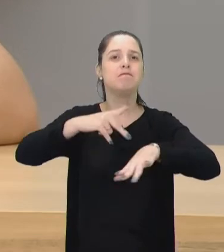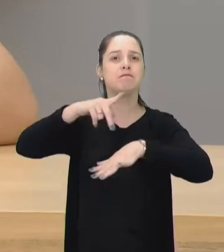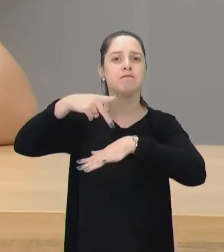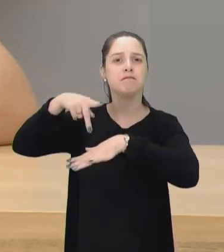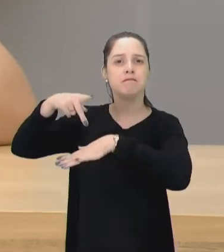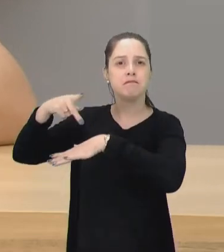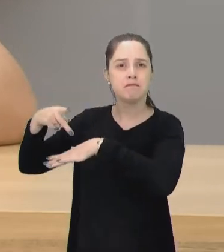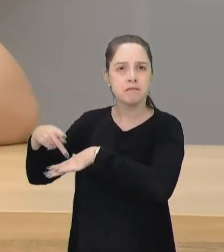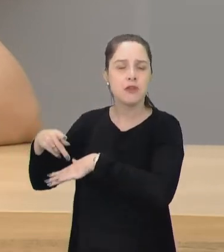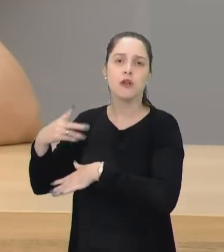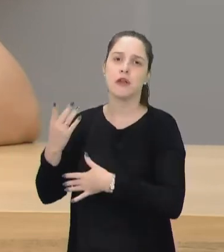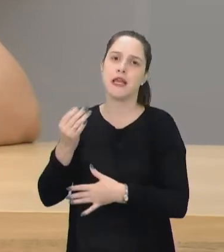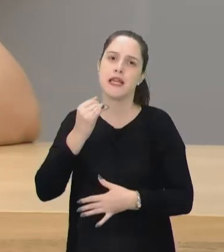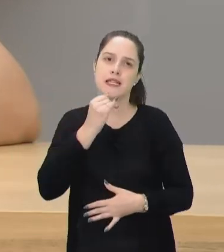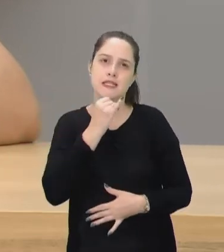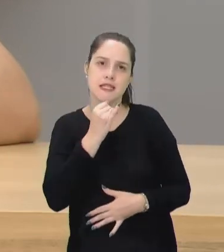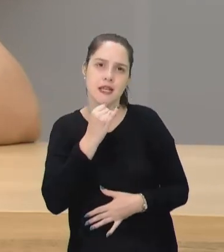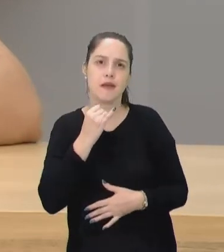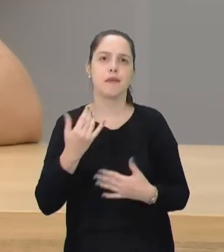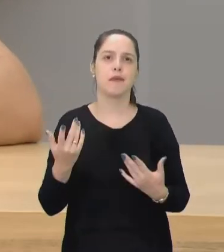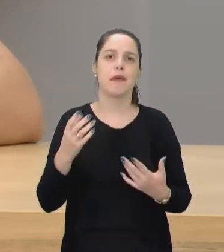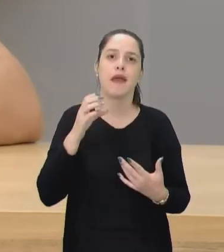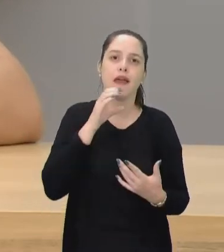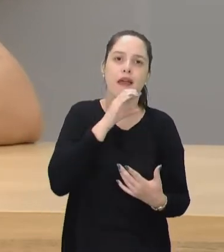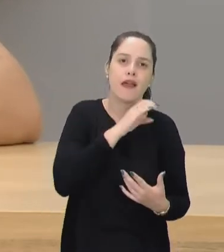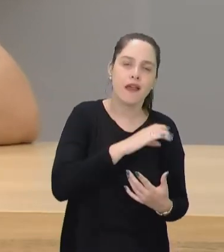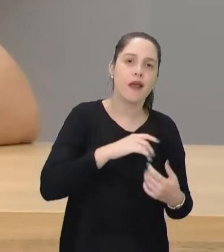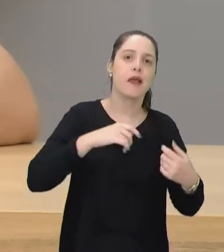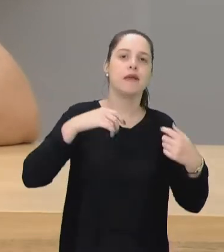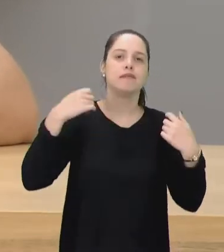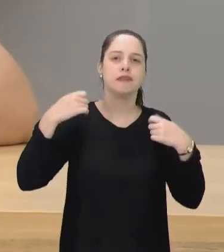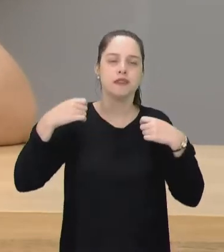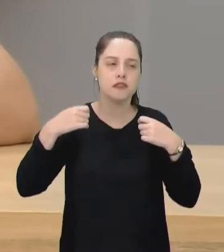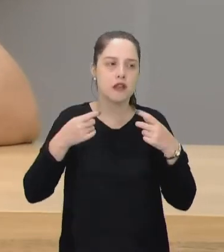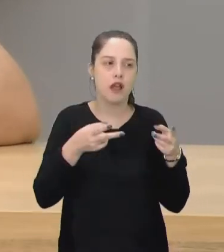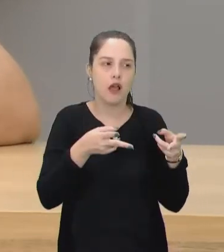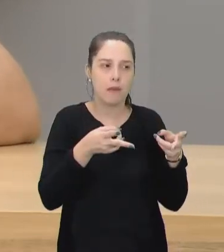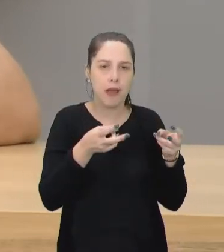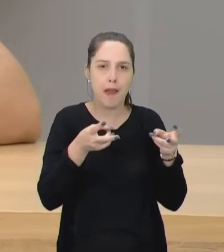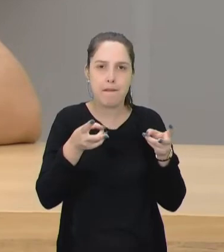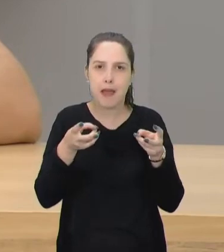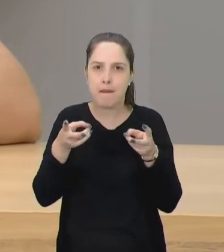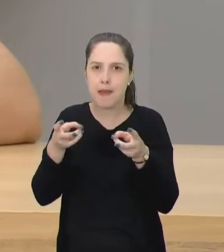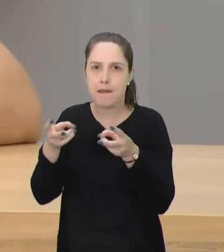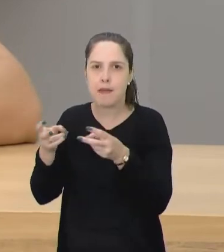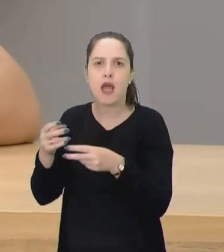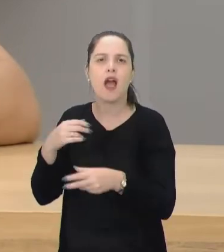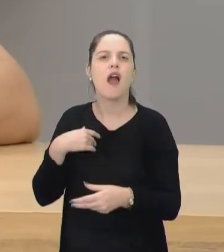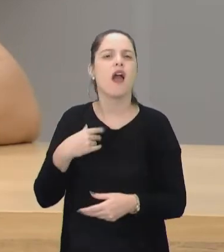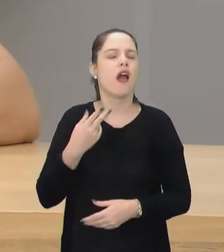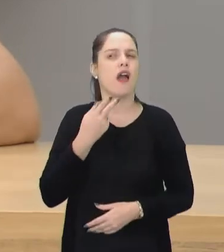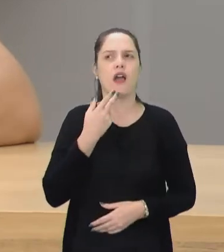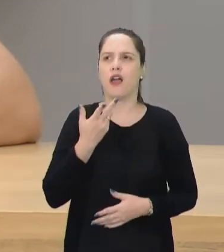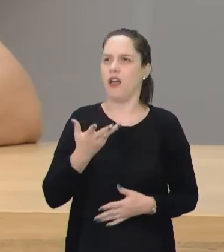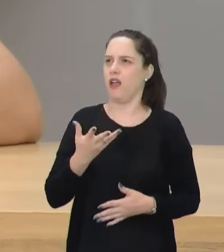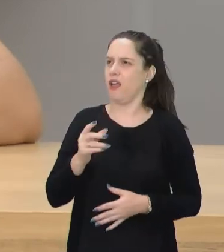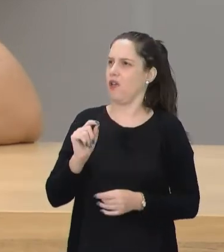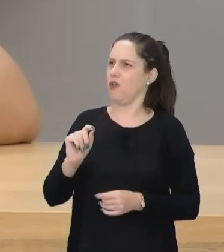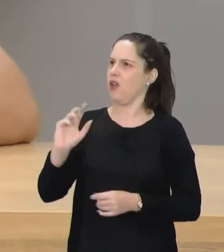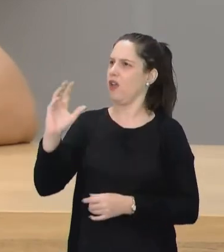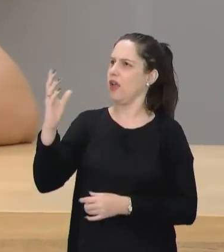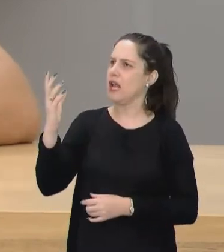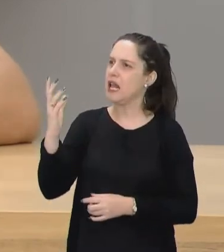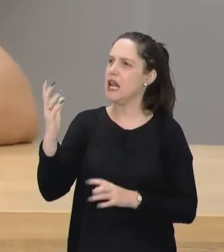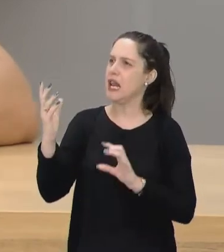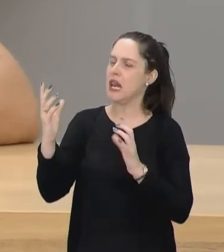mais quentes, por exemplo, elas seriam mais preguiçosas. Então ele quis dizer que o clima, né, de